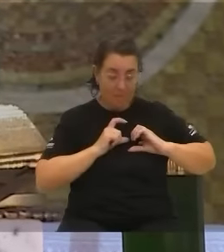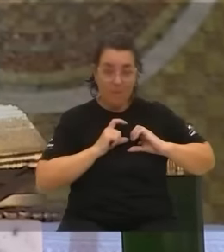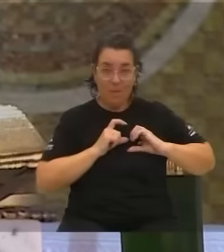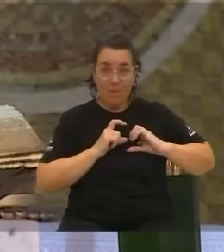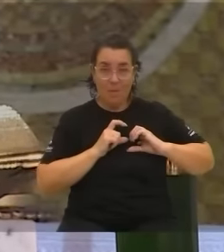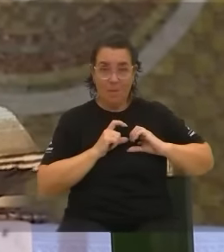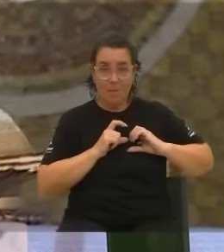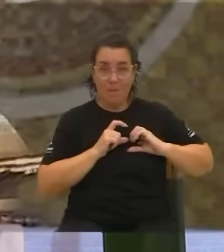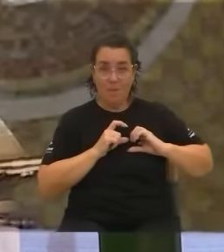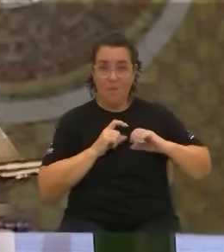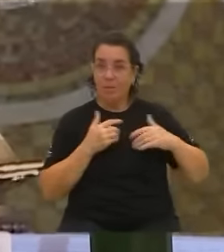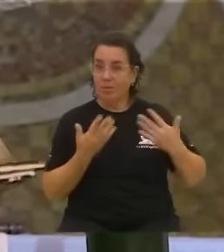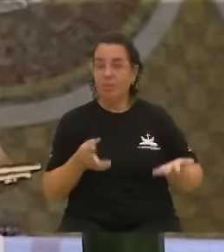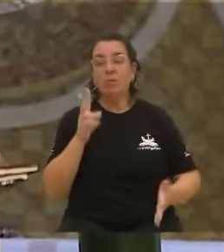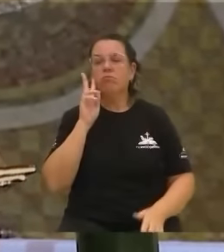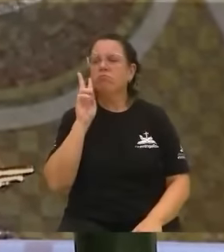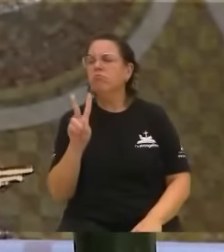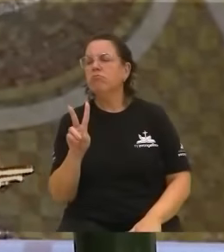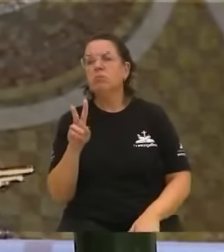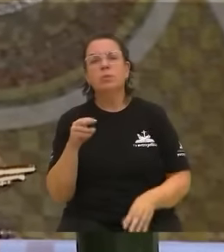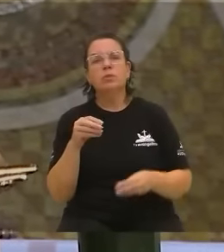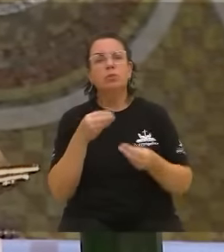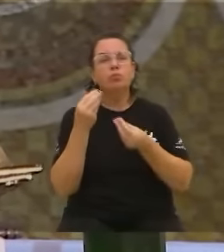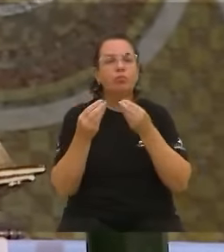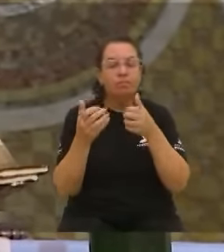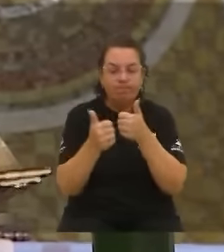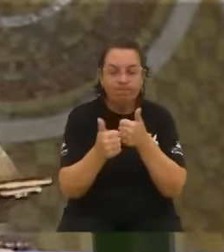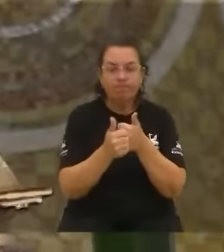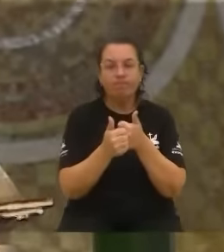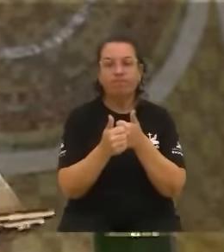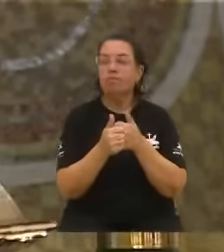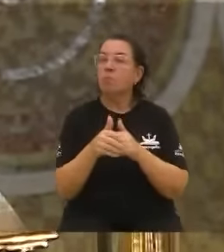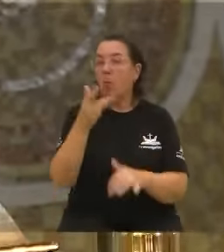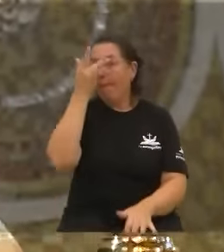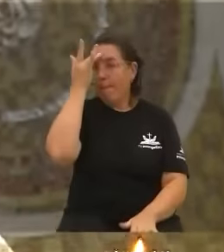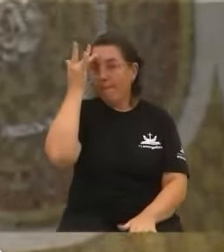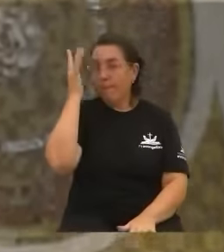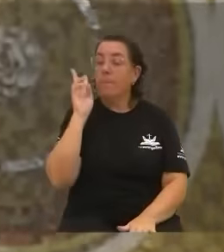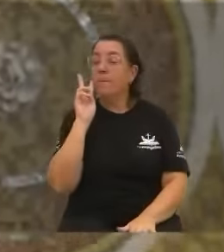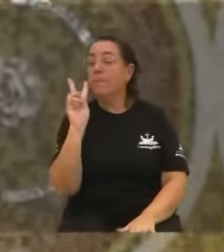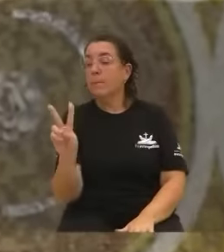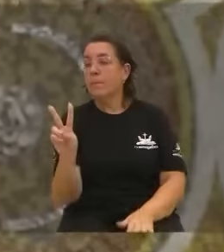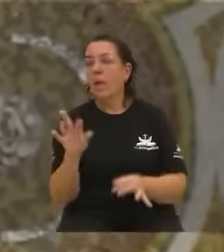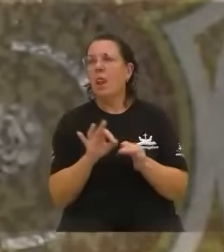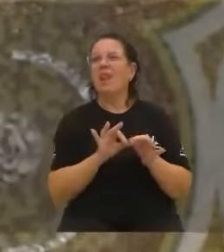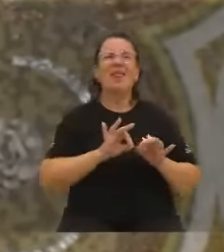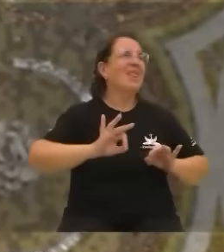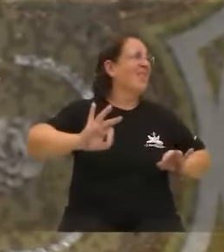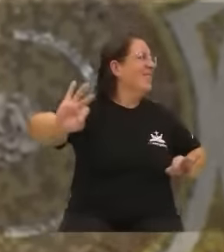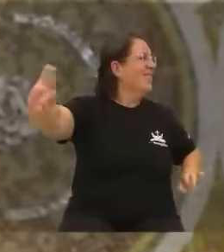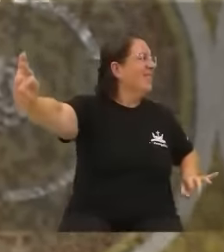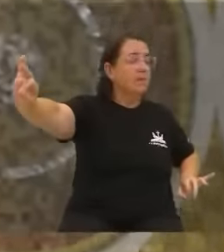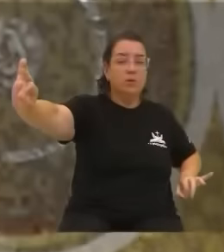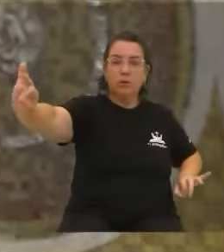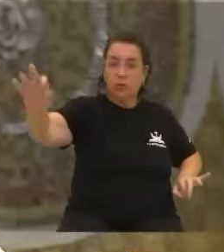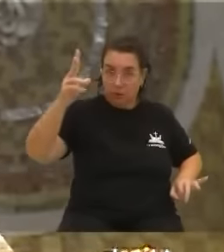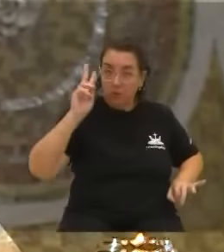ver implica proximidade. Ninguém vê uma coisa que está muito longe.